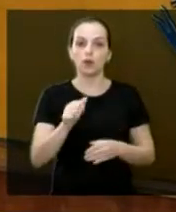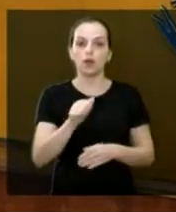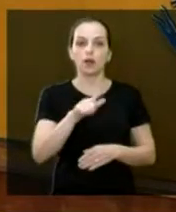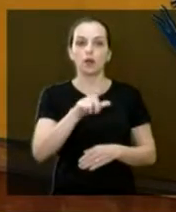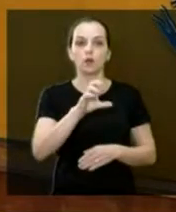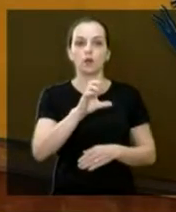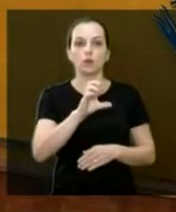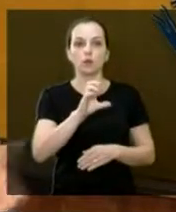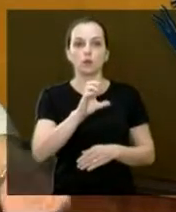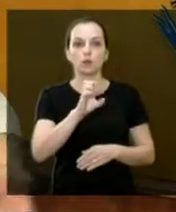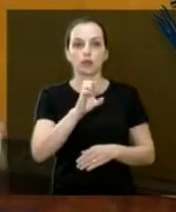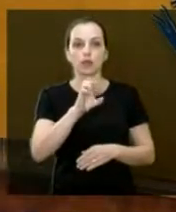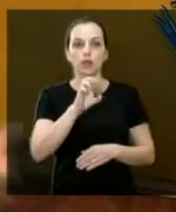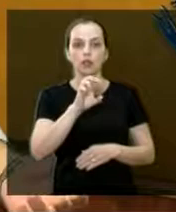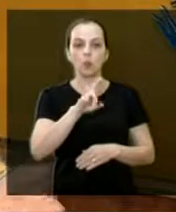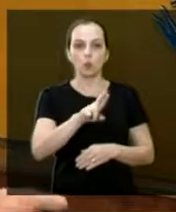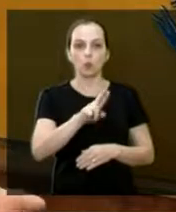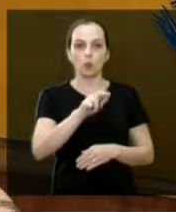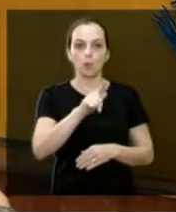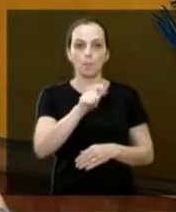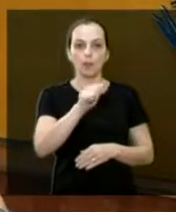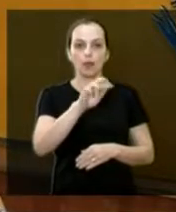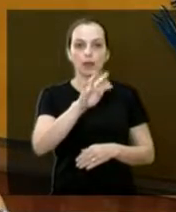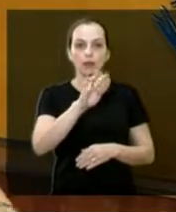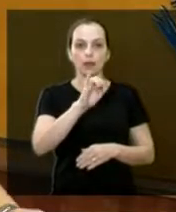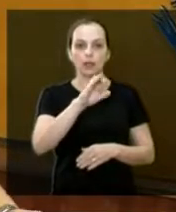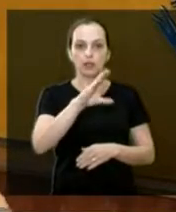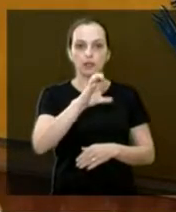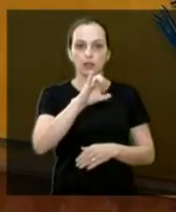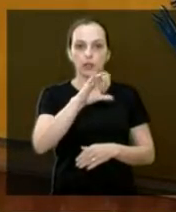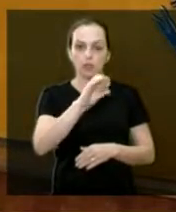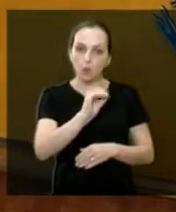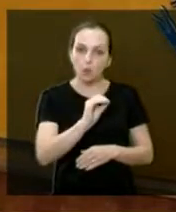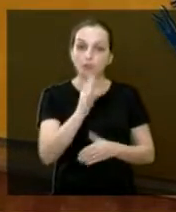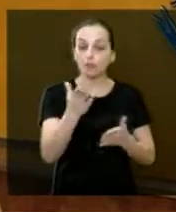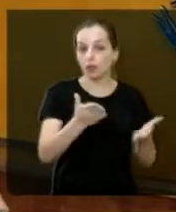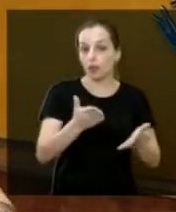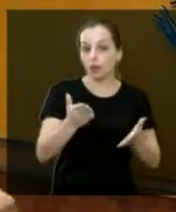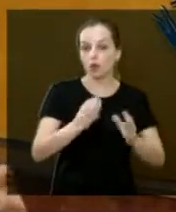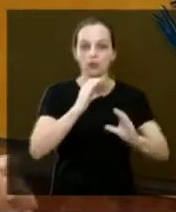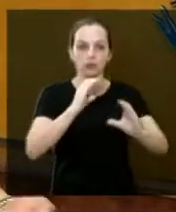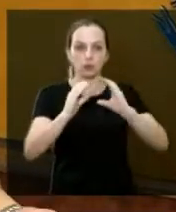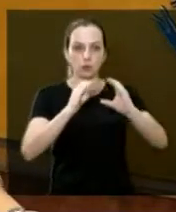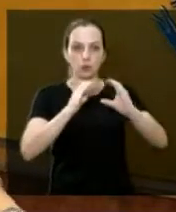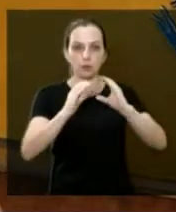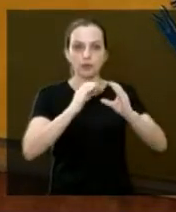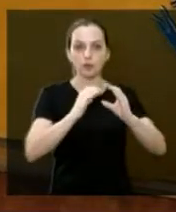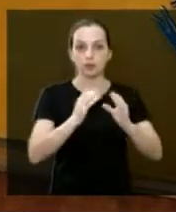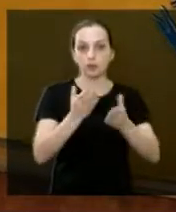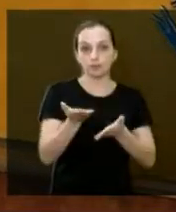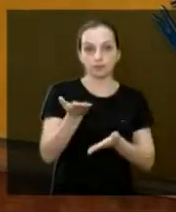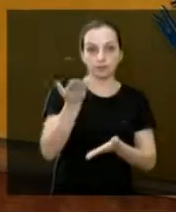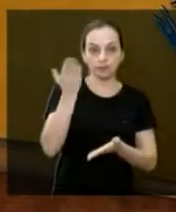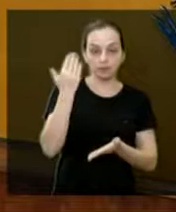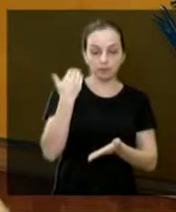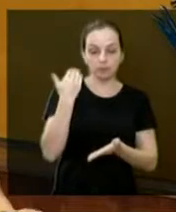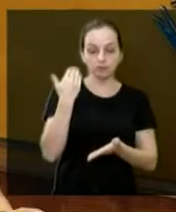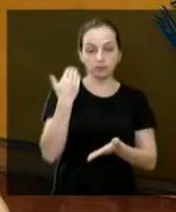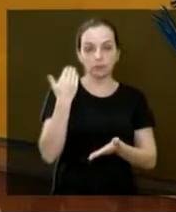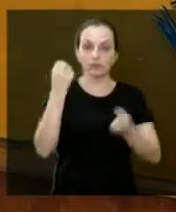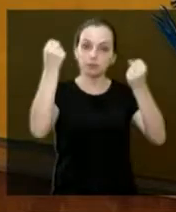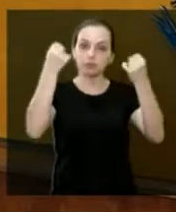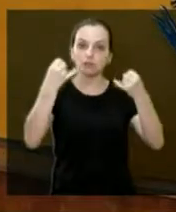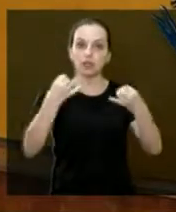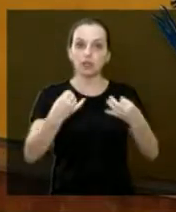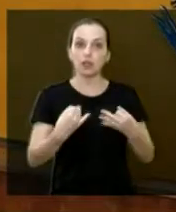Patrício. Bom, e a gente ia falar um pouco mais de comunicação. No bloco anterior nós contamos que ele foi